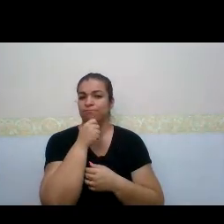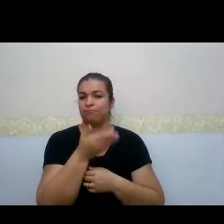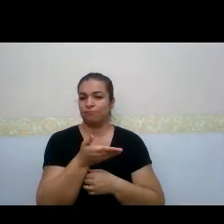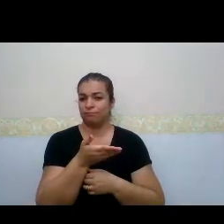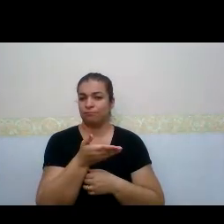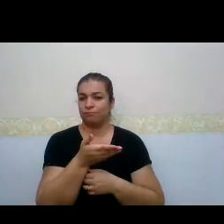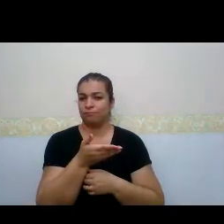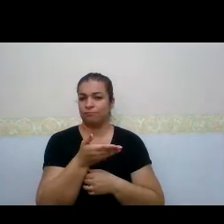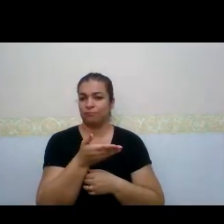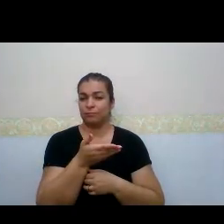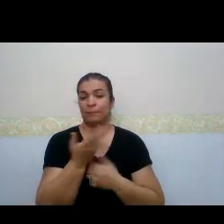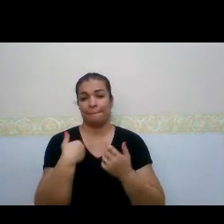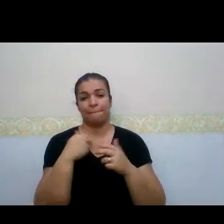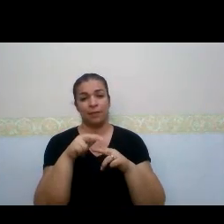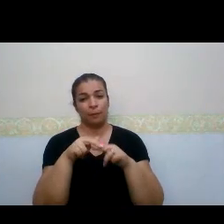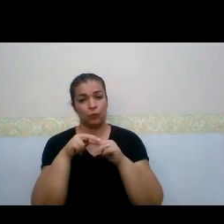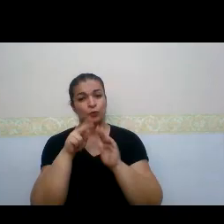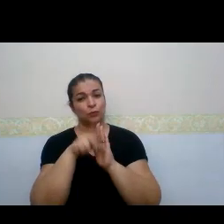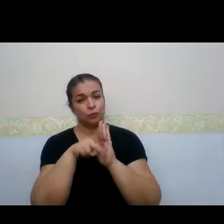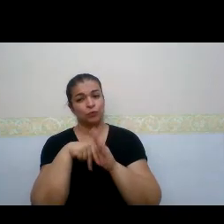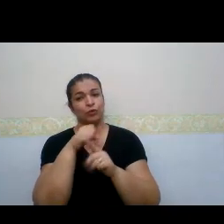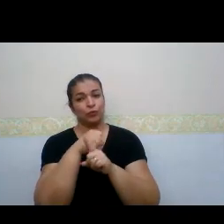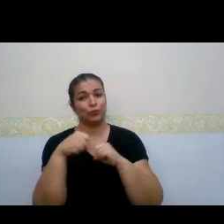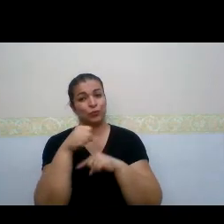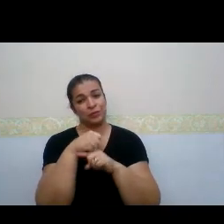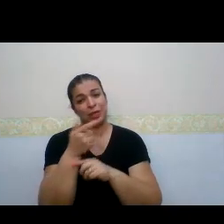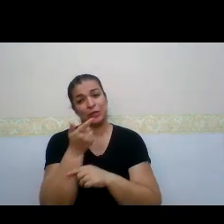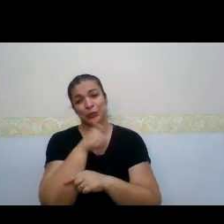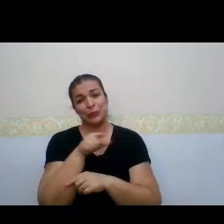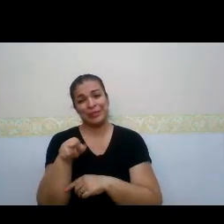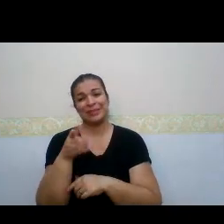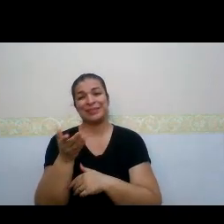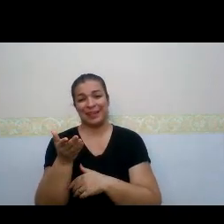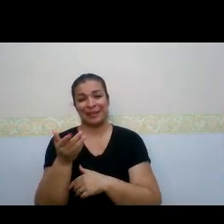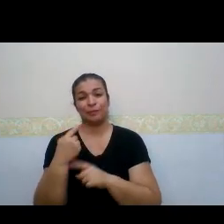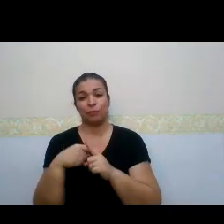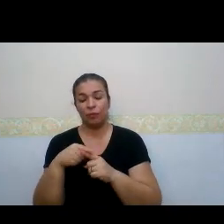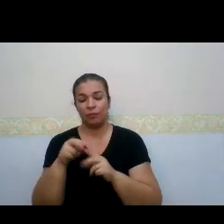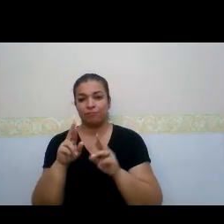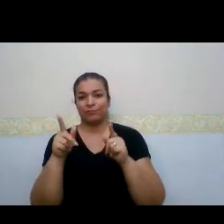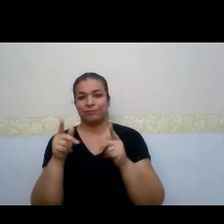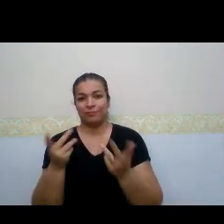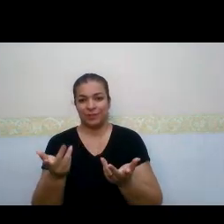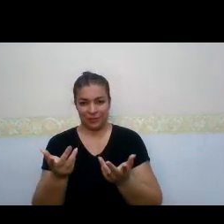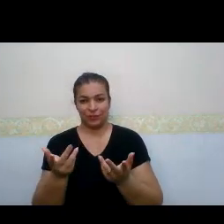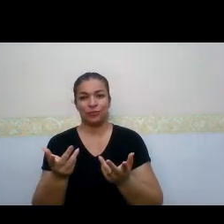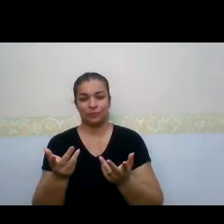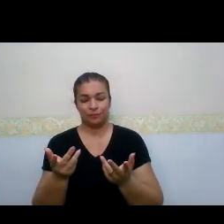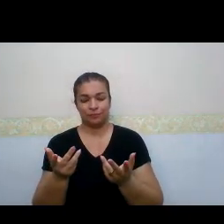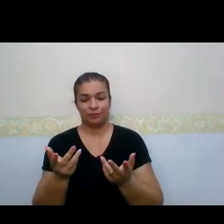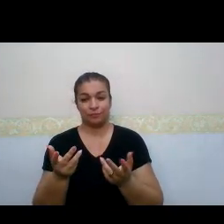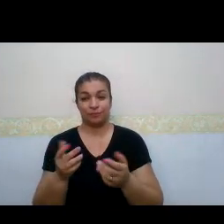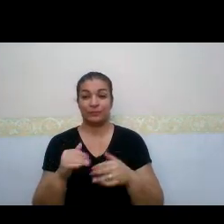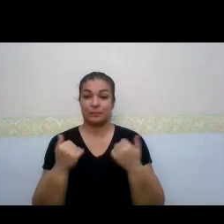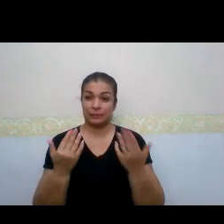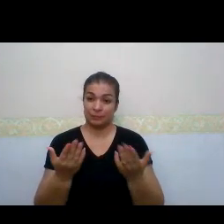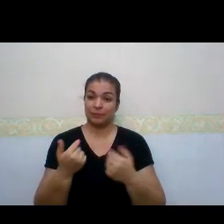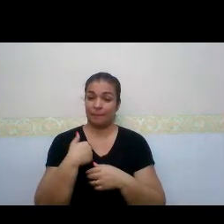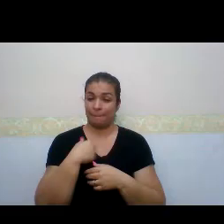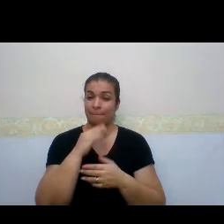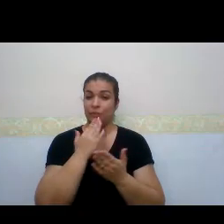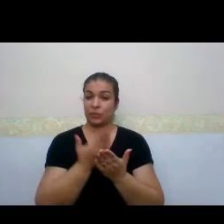É por isso que os projetos sociais dão certo. E aí, é, eu acredito